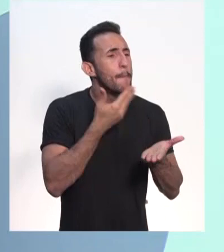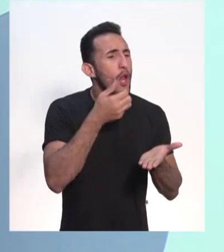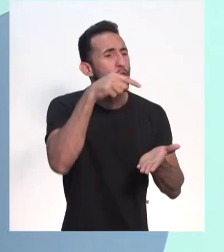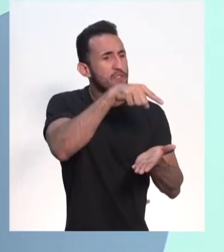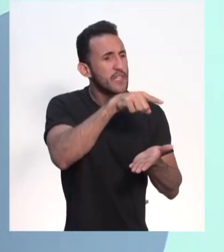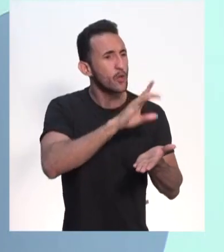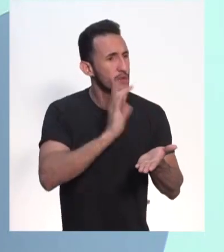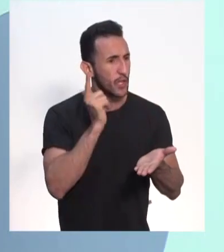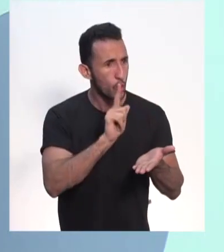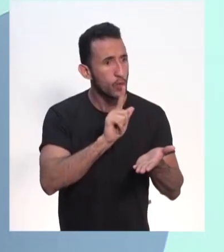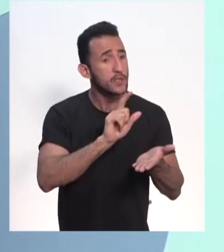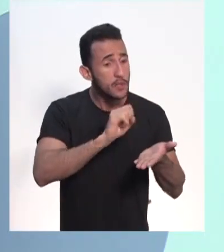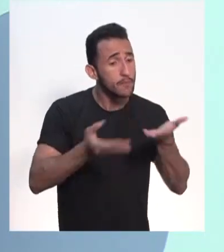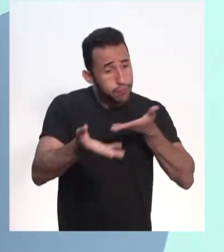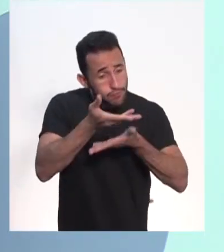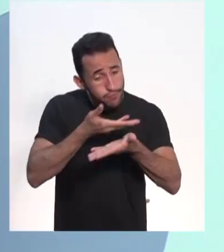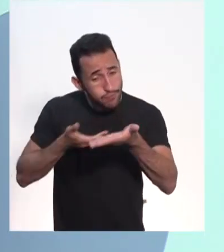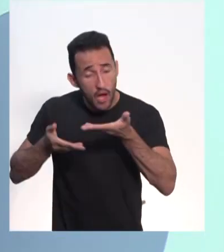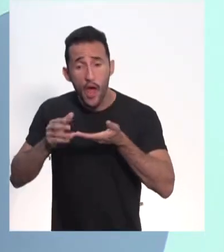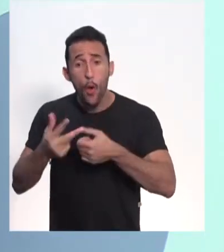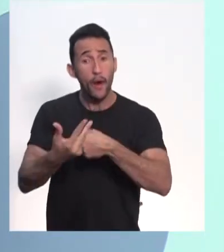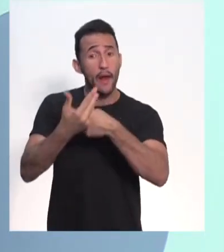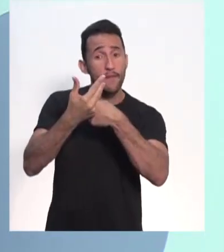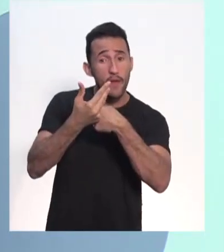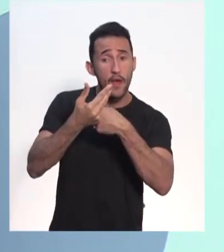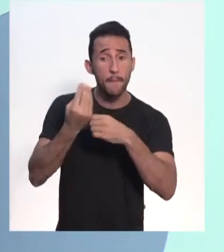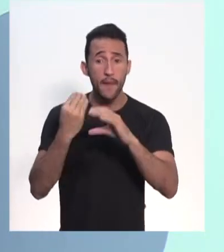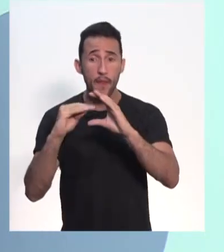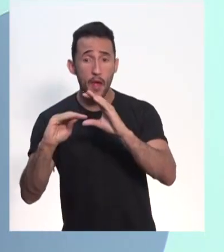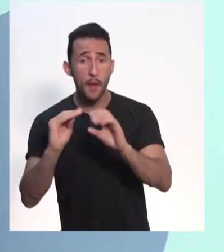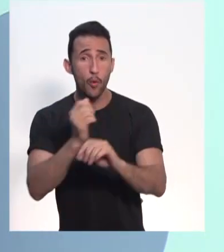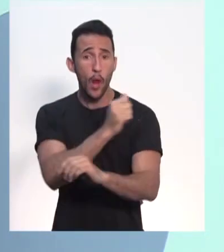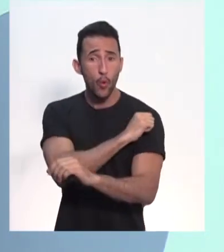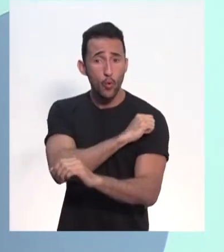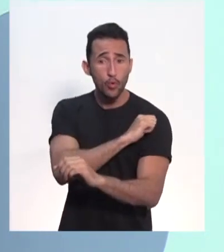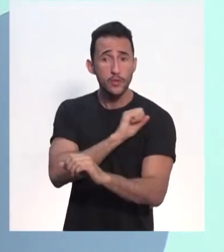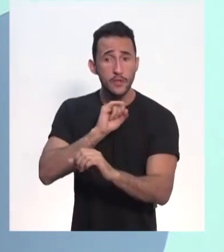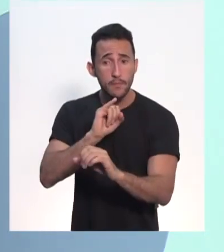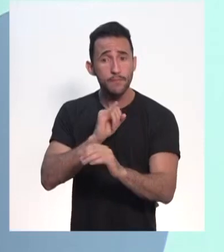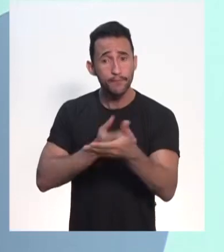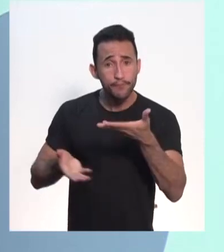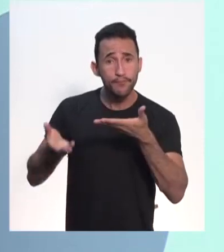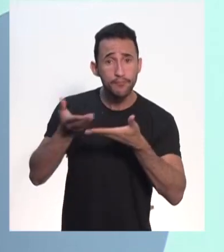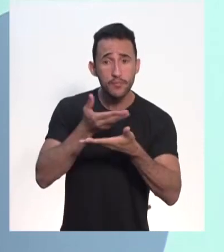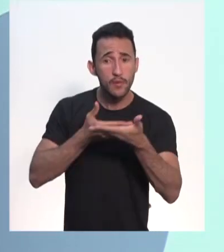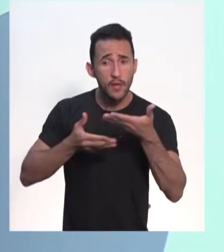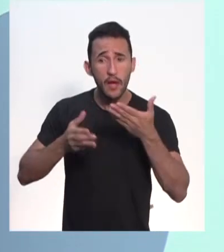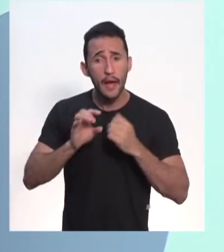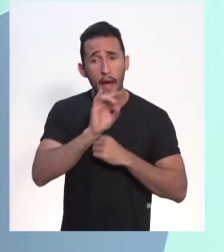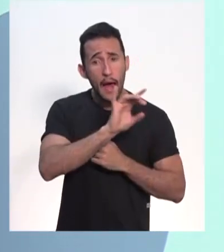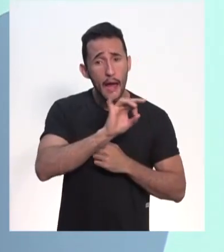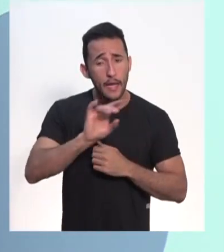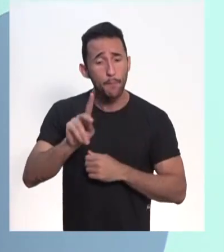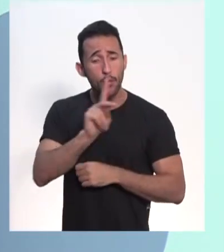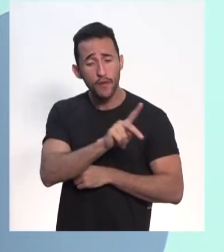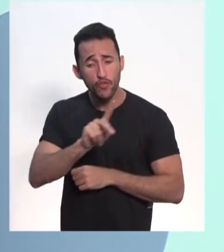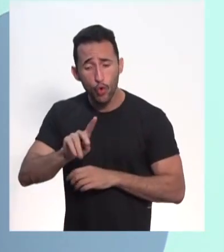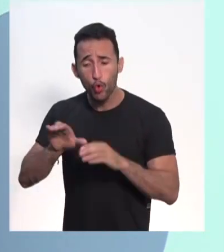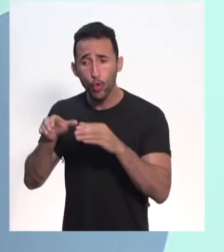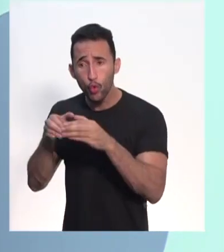à tecnologia, têm acesso à TV, e também a gente continua com os materiais que podem